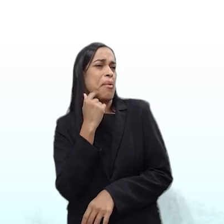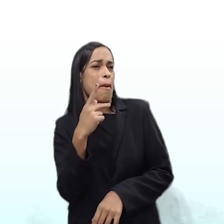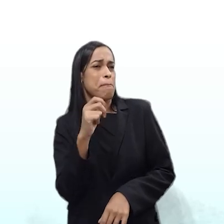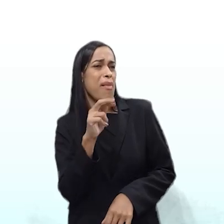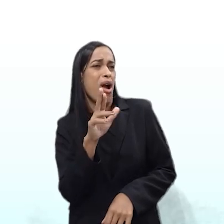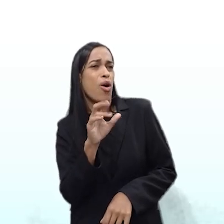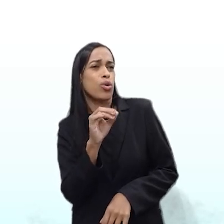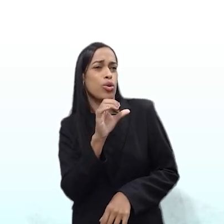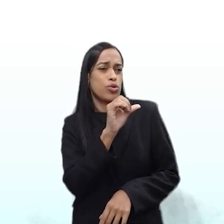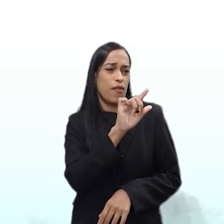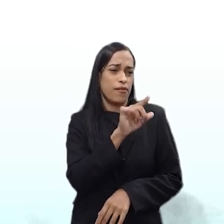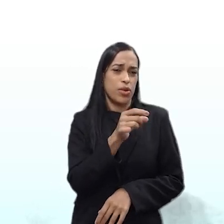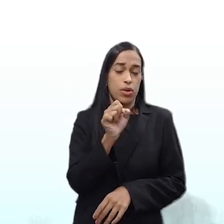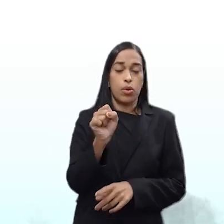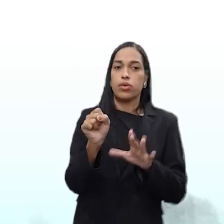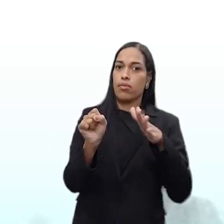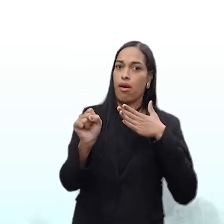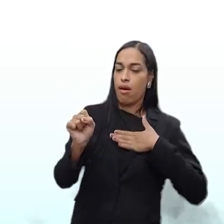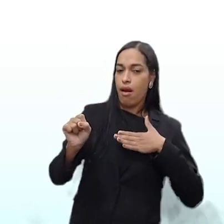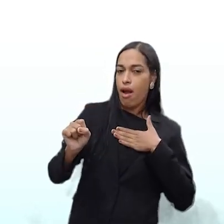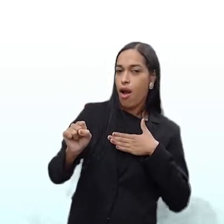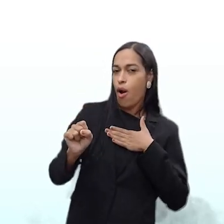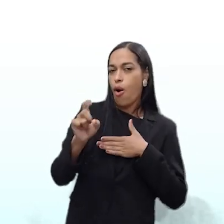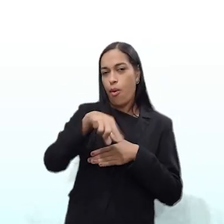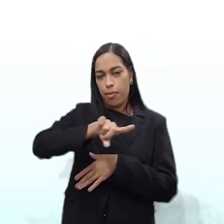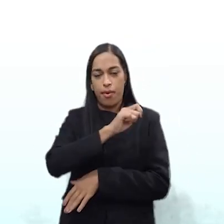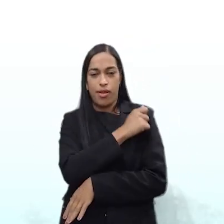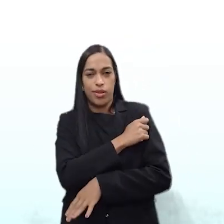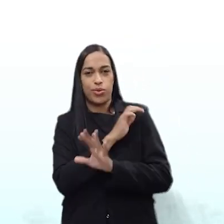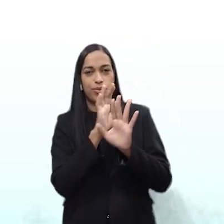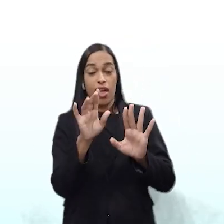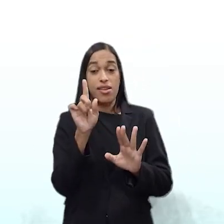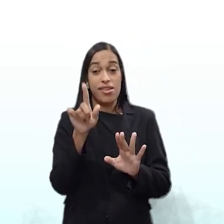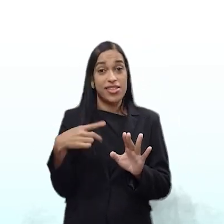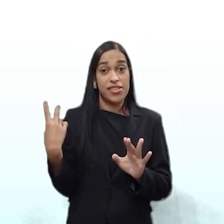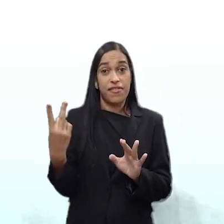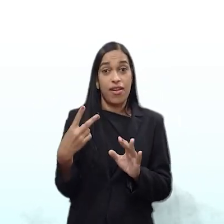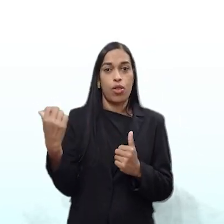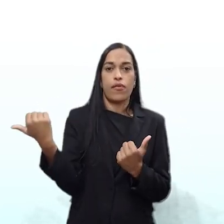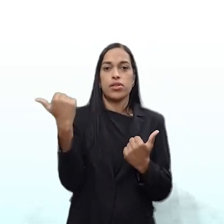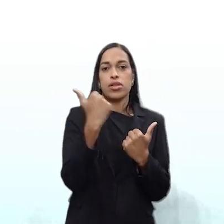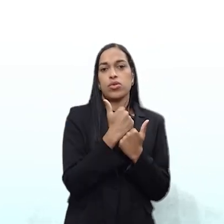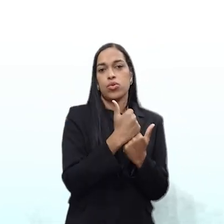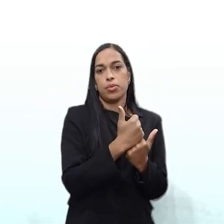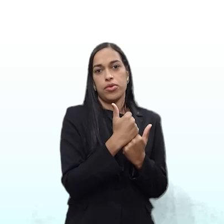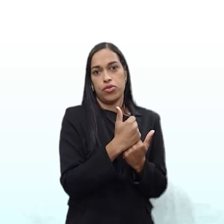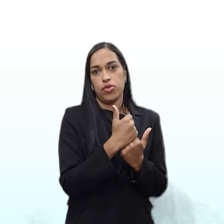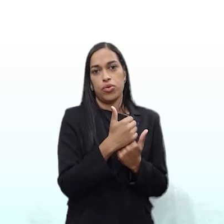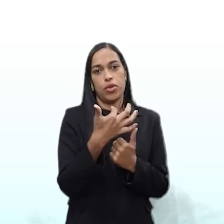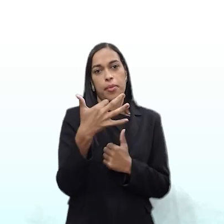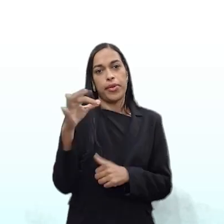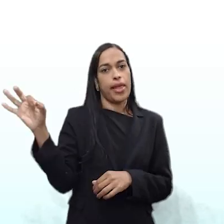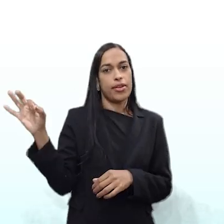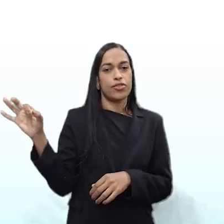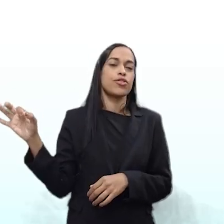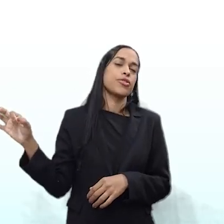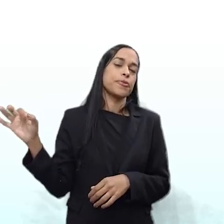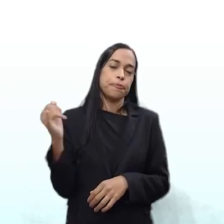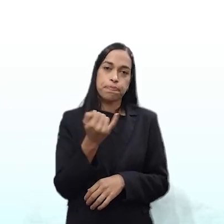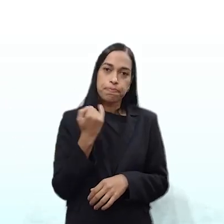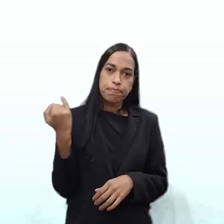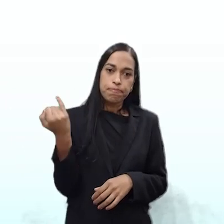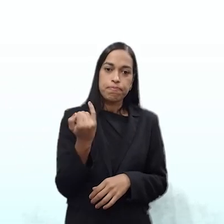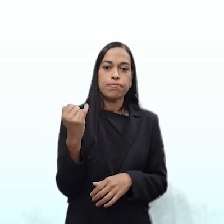com 9,8, calma, meu pequeno gafanhoto, porque esse valor será substituído por 10. É importante